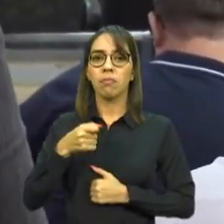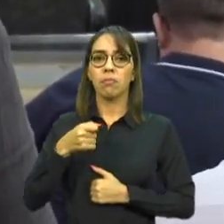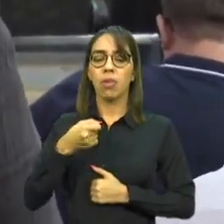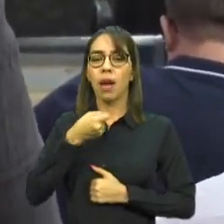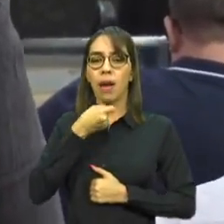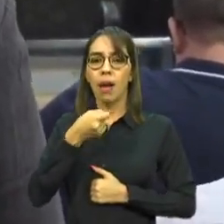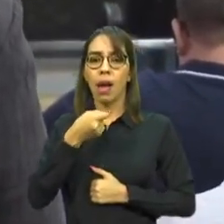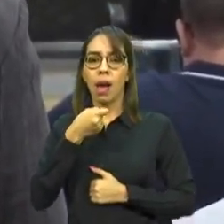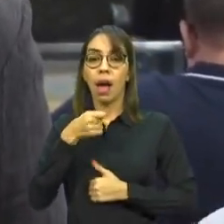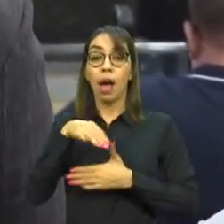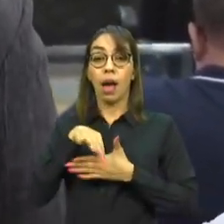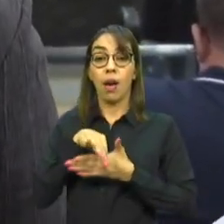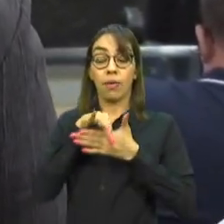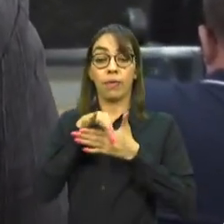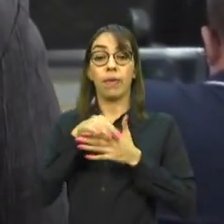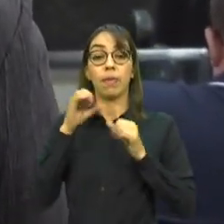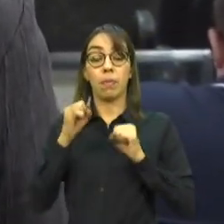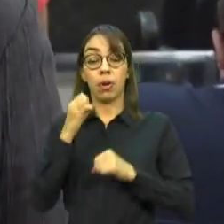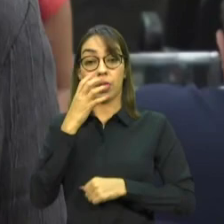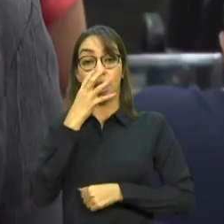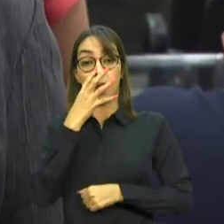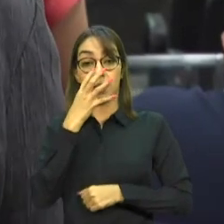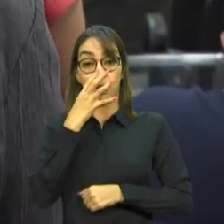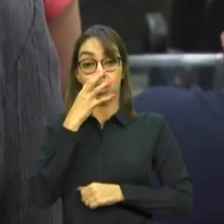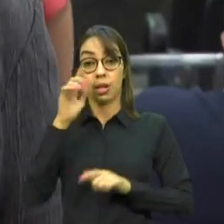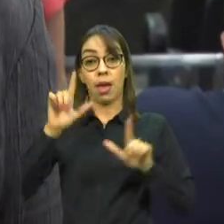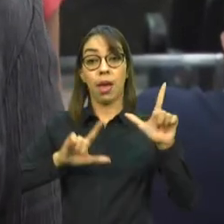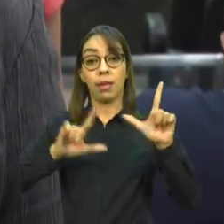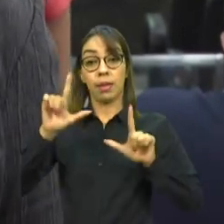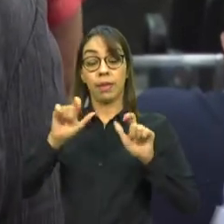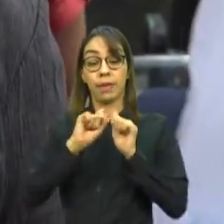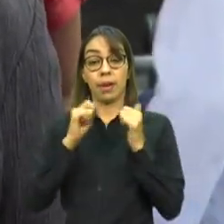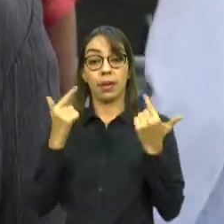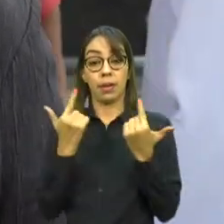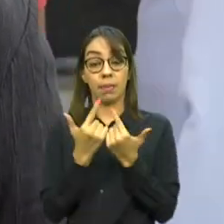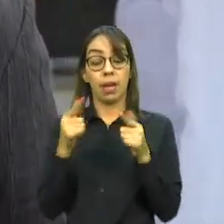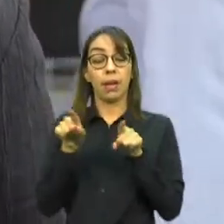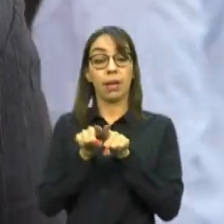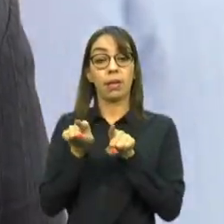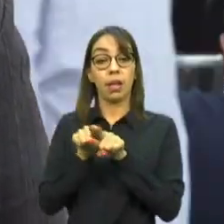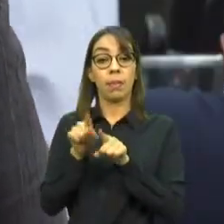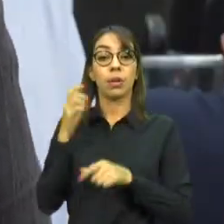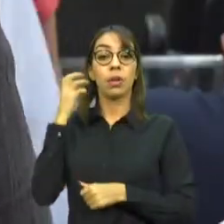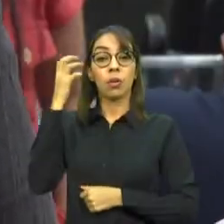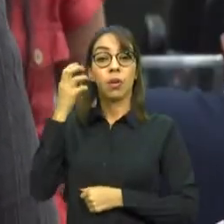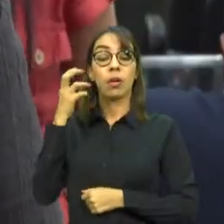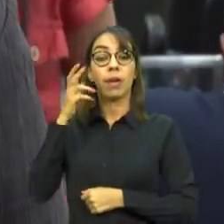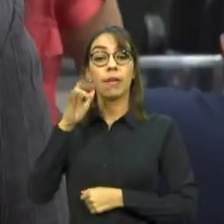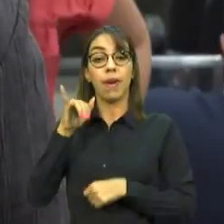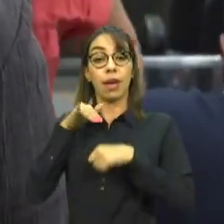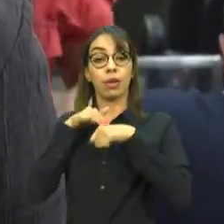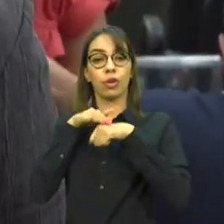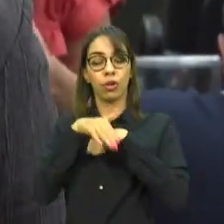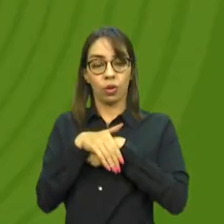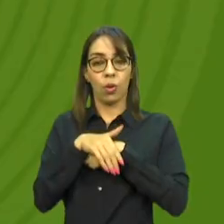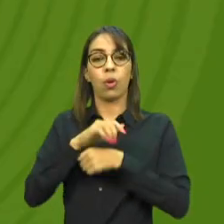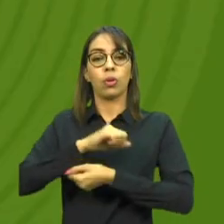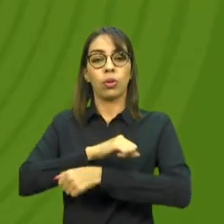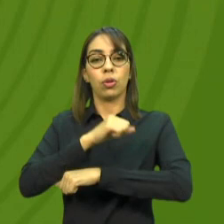TV Assembleia e na rádio FM Assembleia e a cobertura completa no jornal Assembleia às 10 para as 7 da noite. É com você,